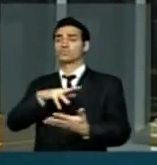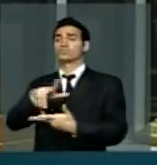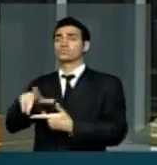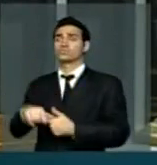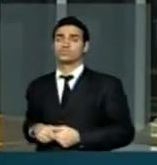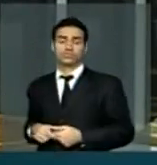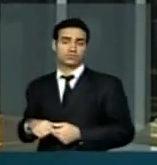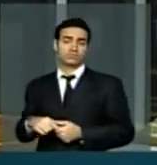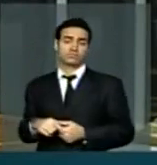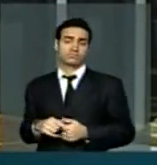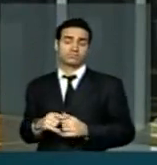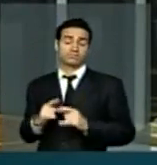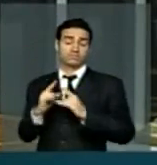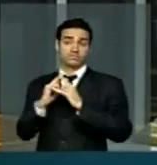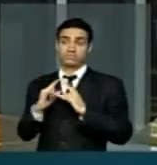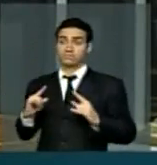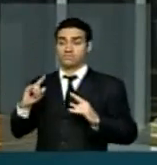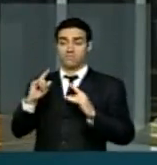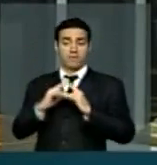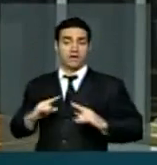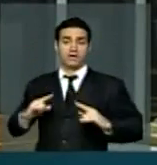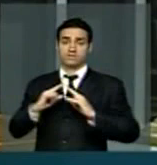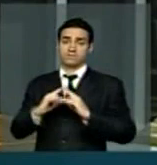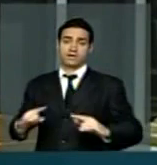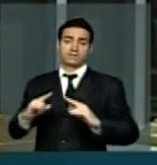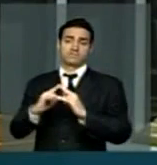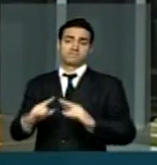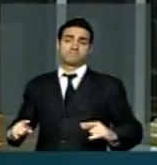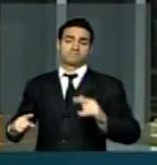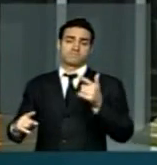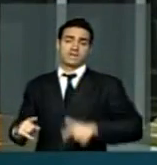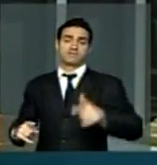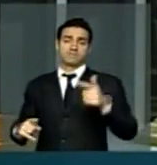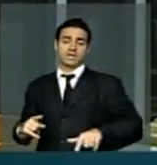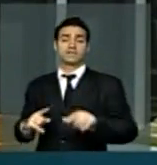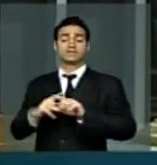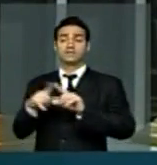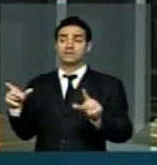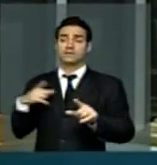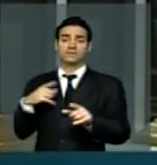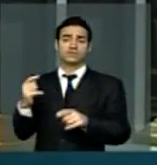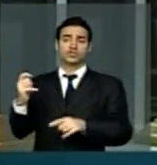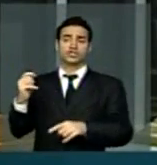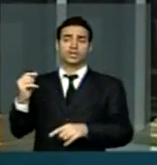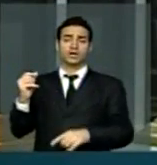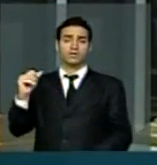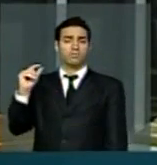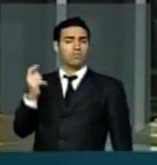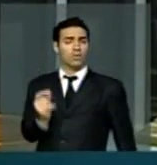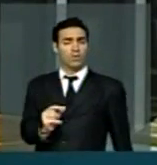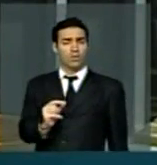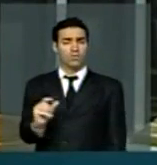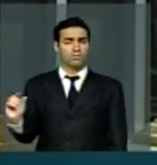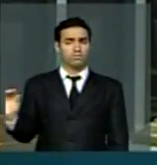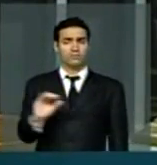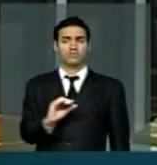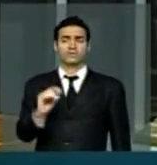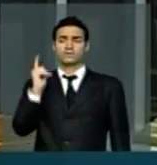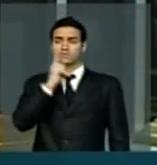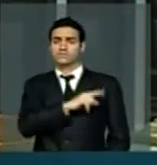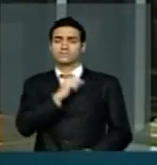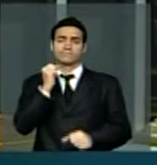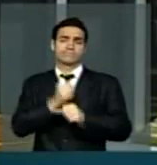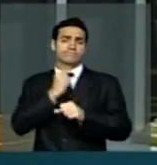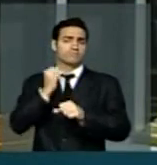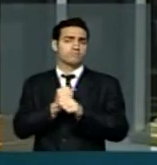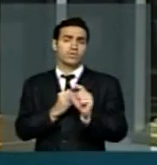do Brasil, e que tem recebido muito pouco dinheiro para infraestrutura.